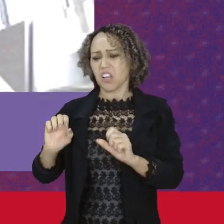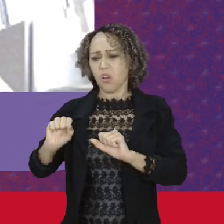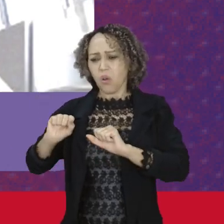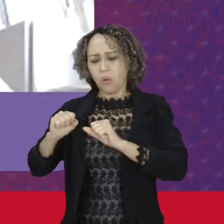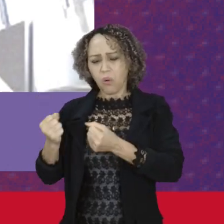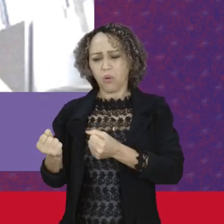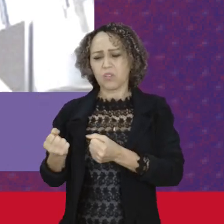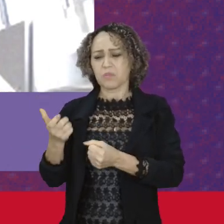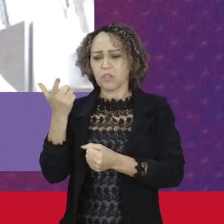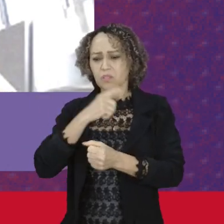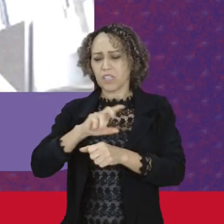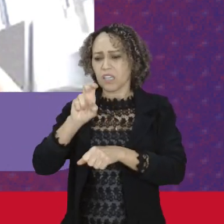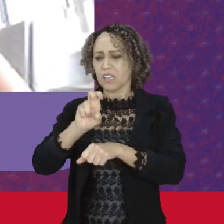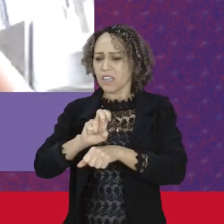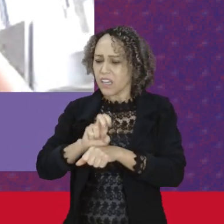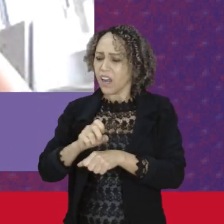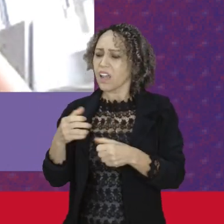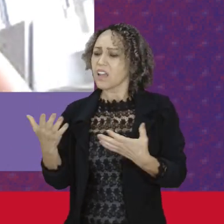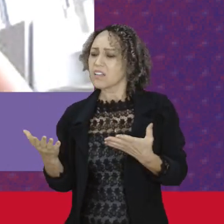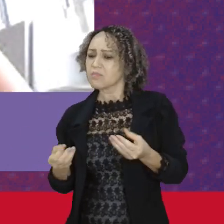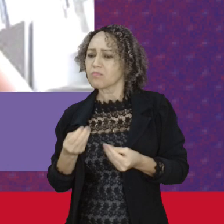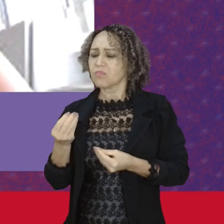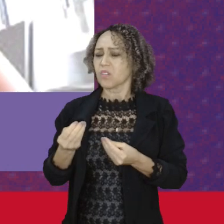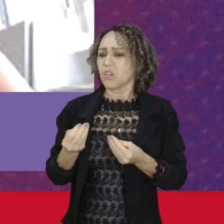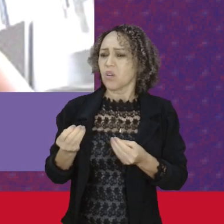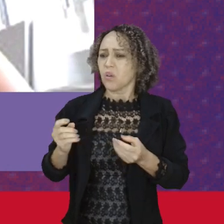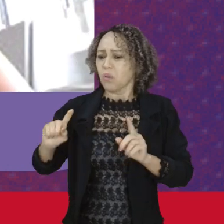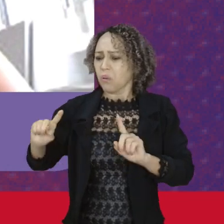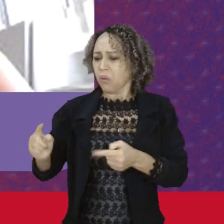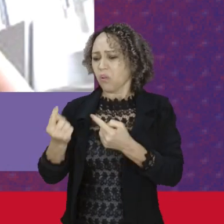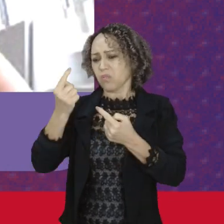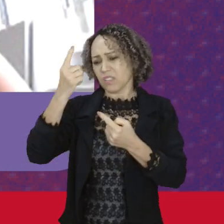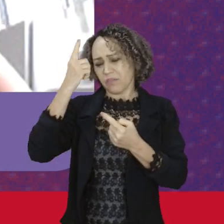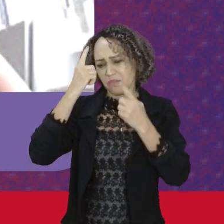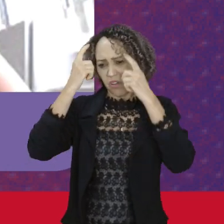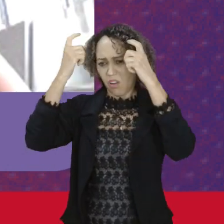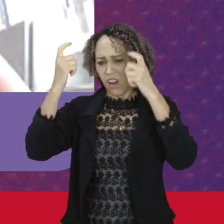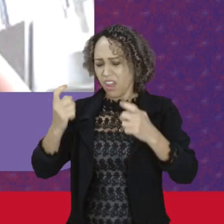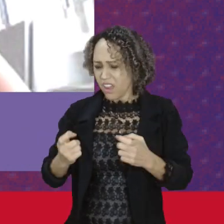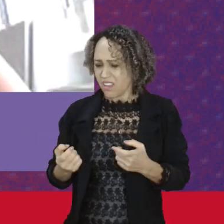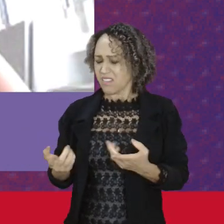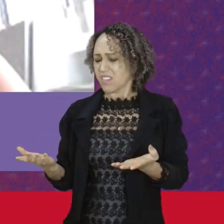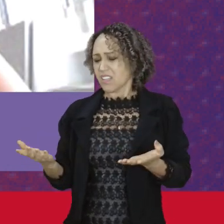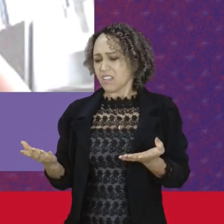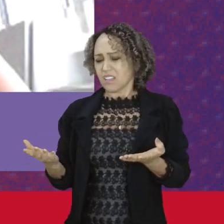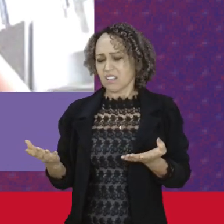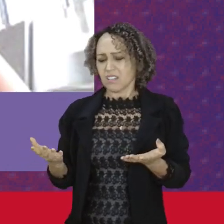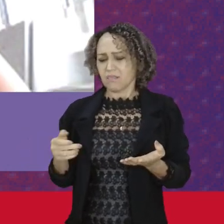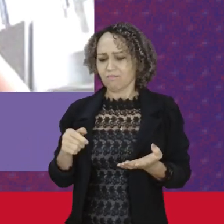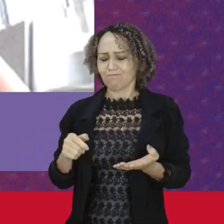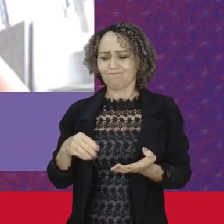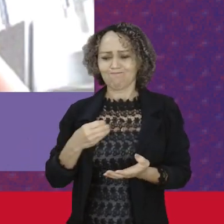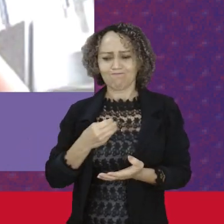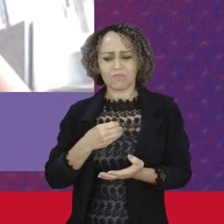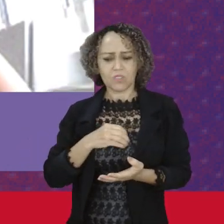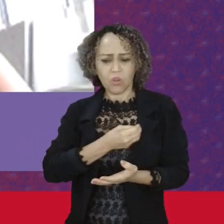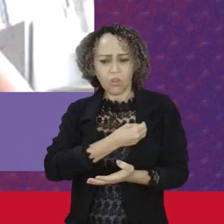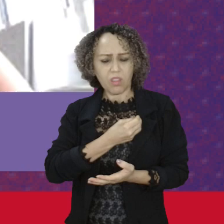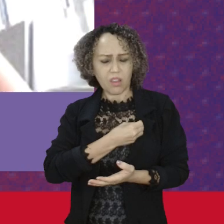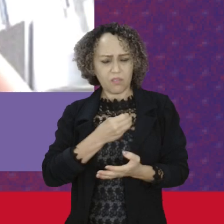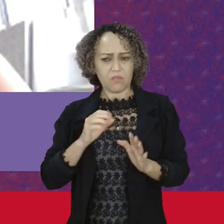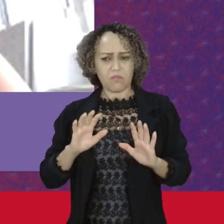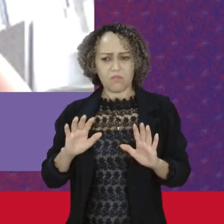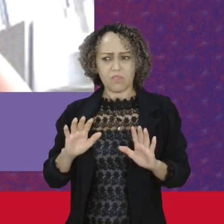não nos colocassem contra a violência, né, por condições de vida que não nos colocassem numa posição